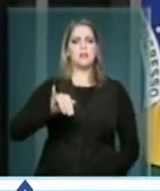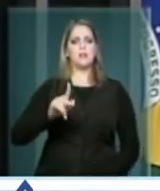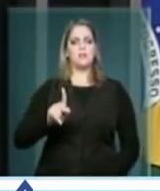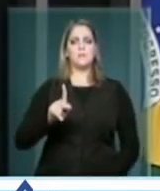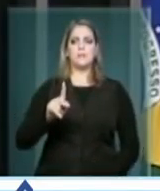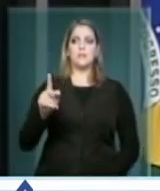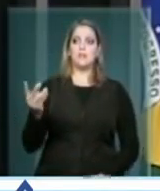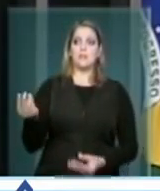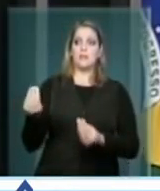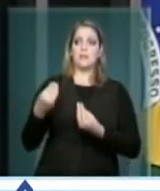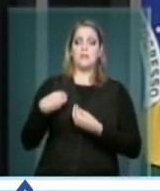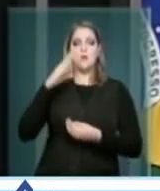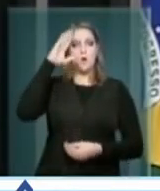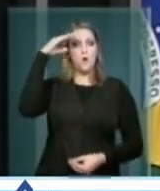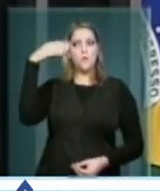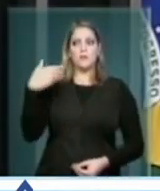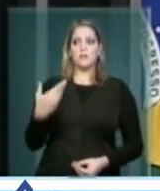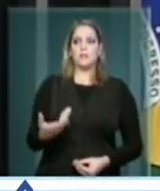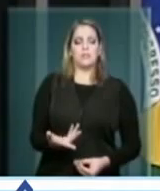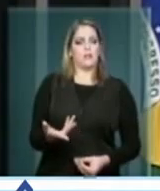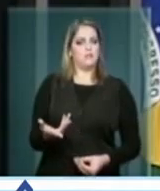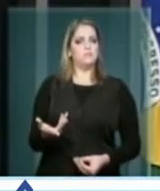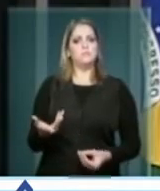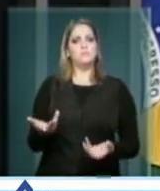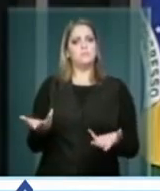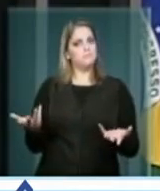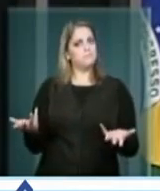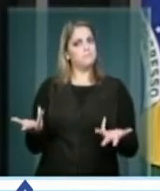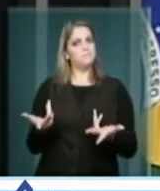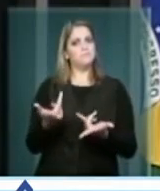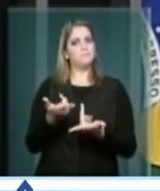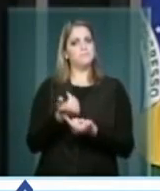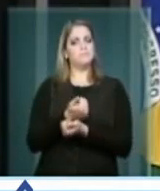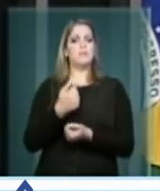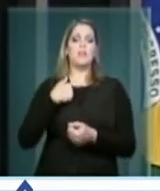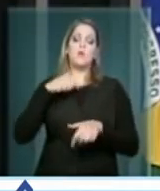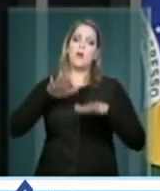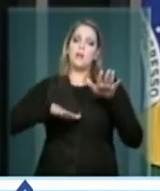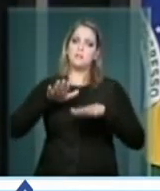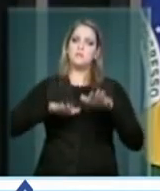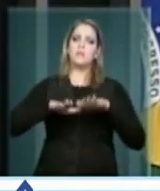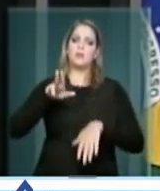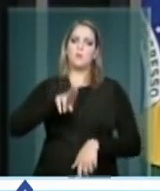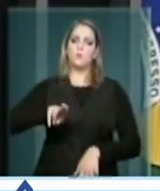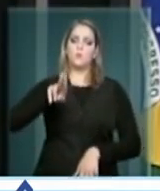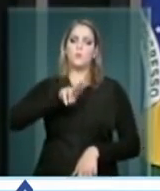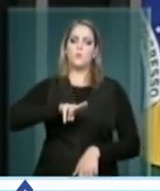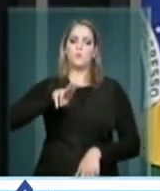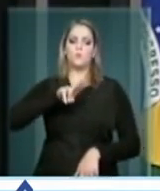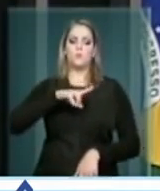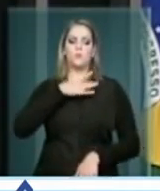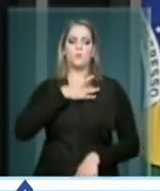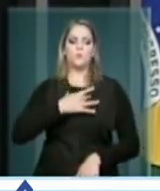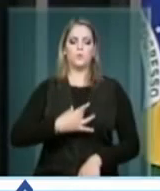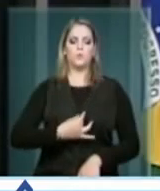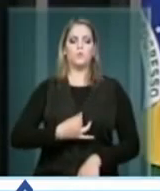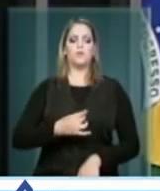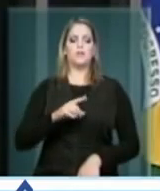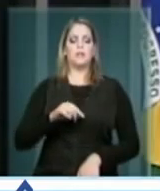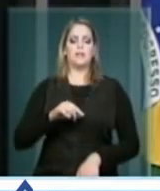conferir-me um emblema que eu uso em determinados momentos. Nesta casa, sou compelido a usar